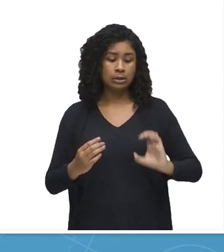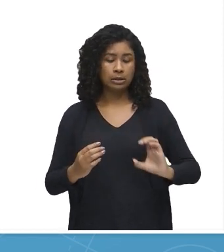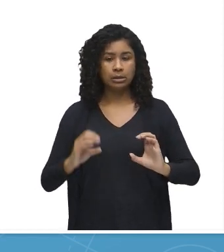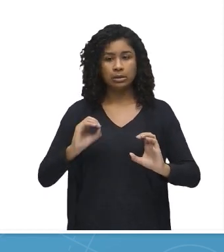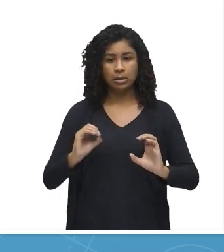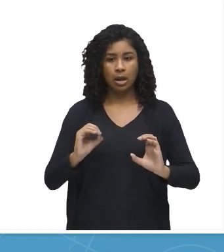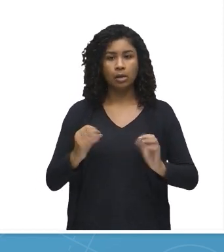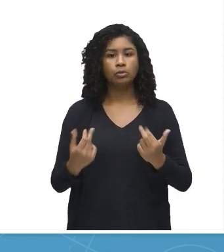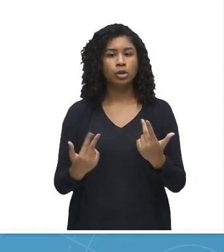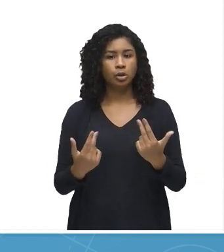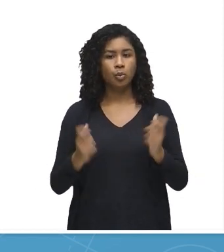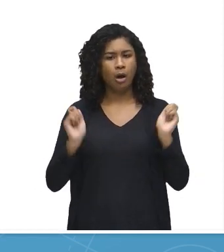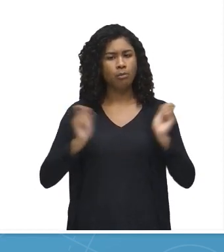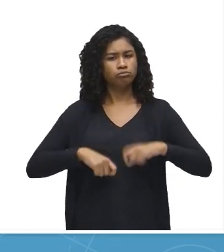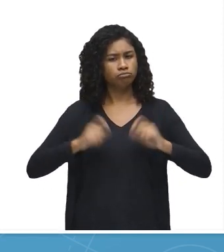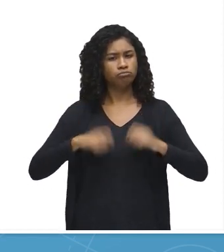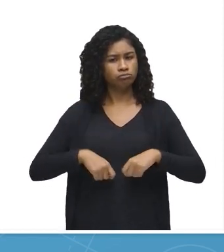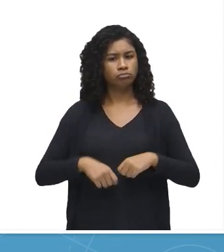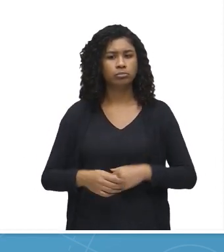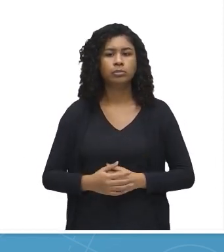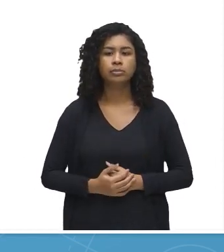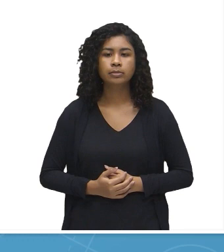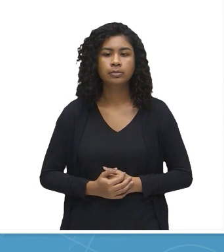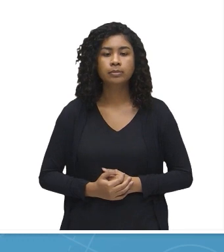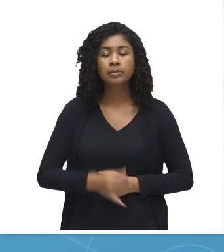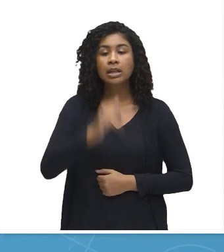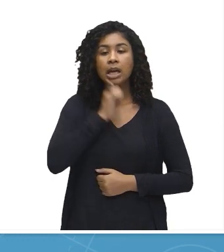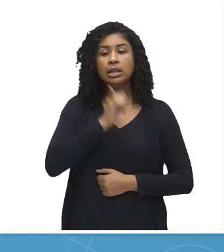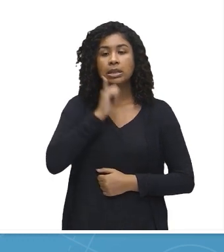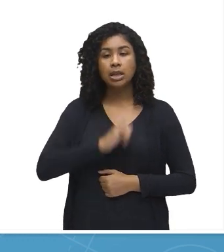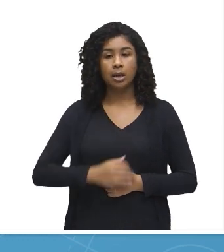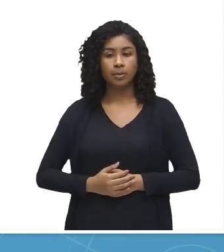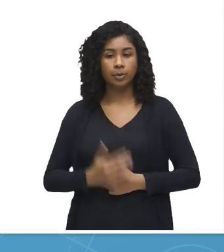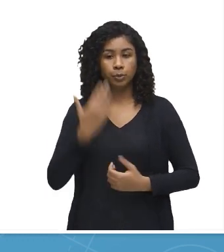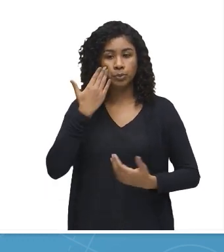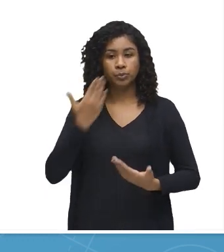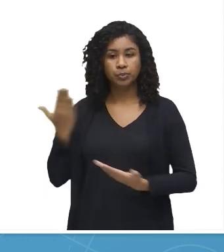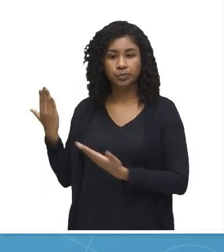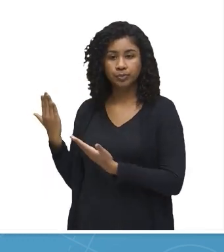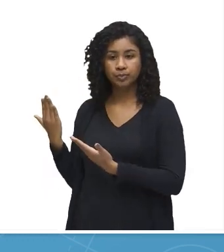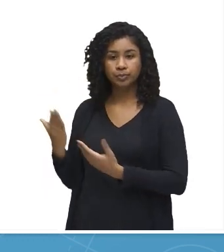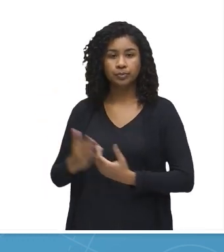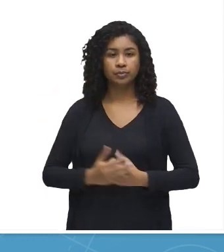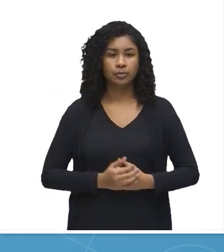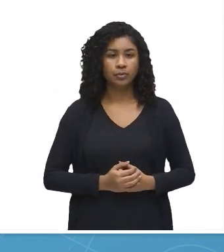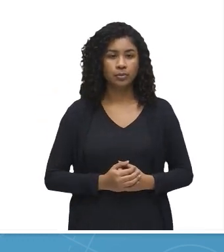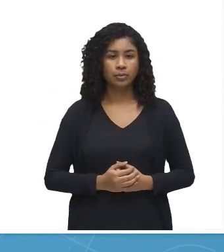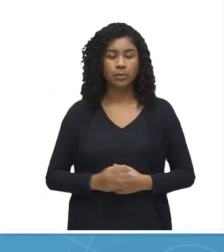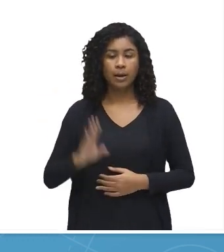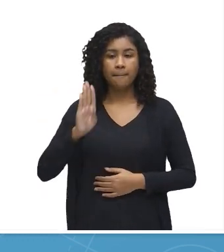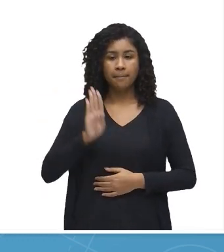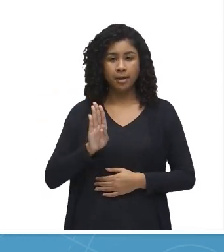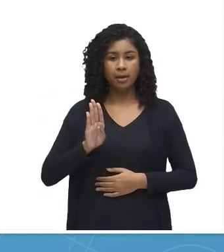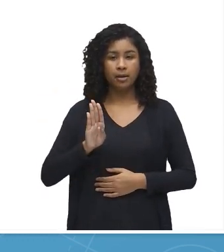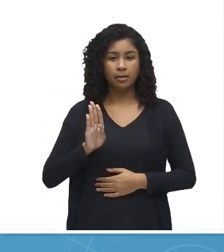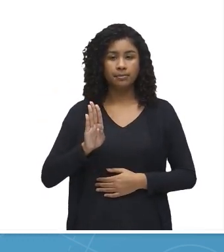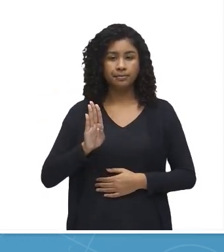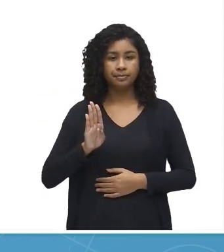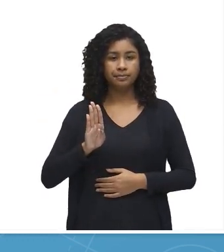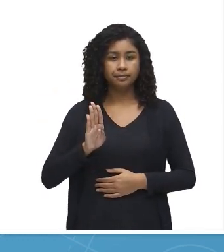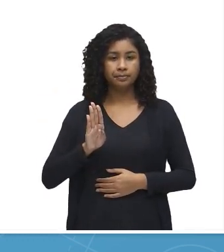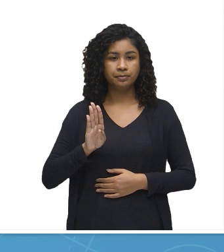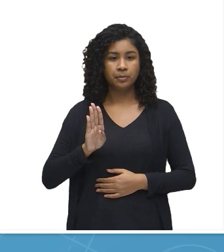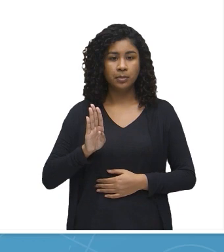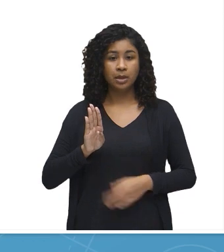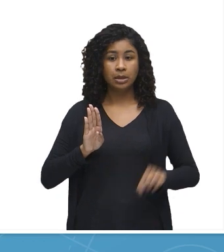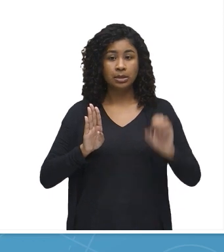bem? Olha só esses dois exemplos aqui. B igual a zero, ó. Vejam que o B, ele não